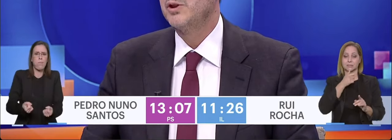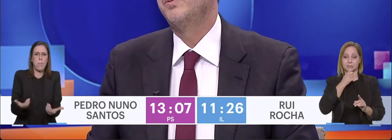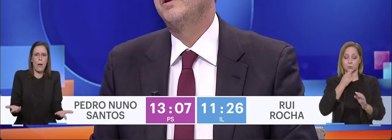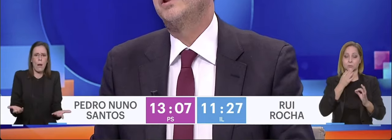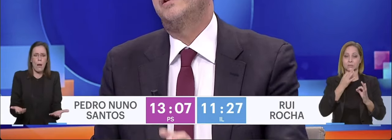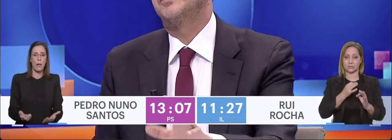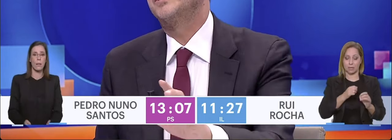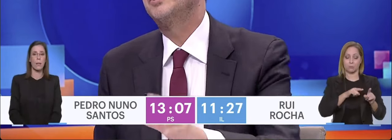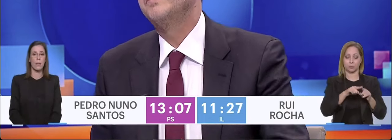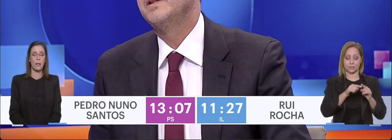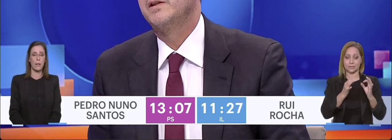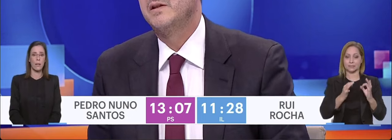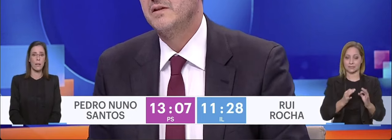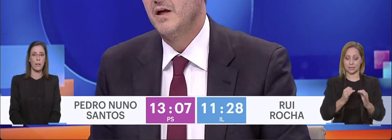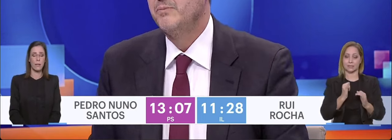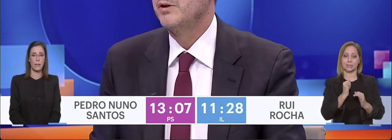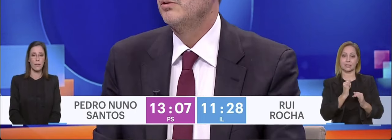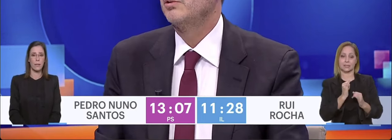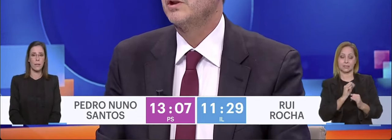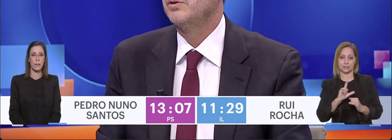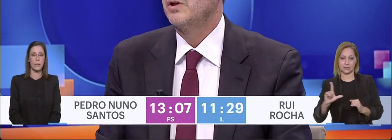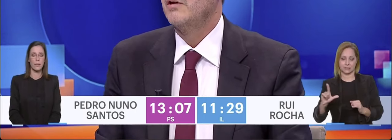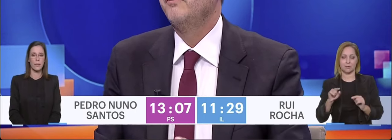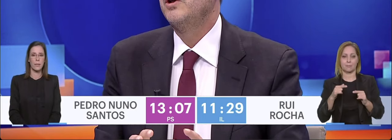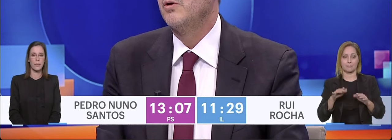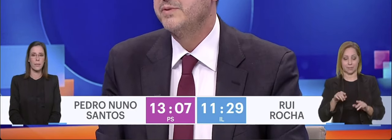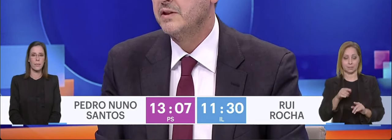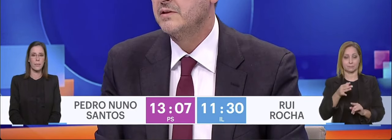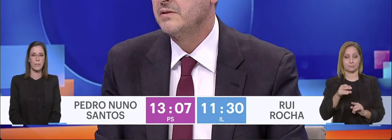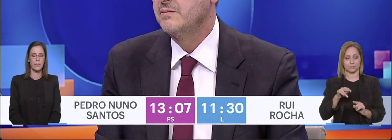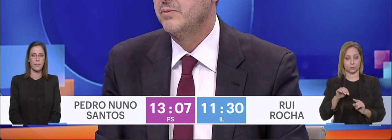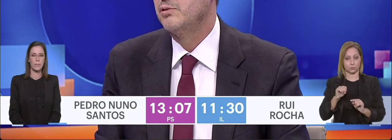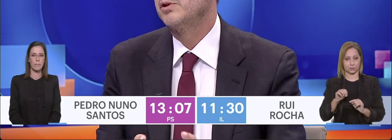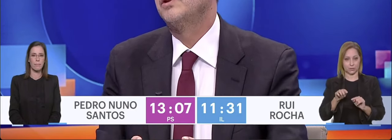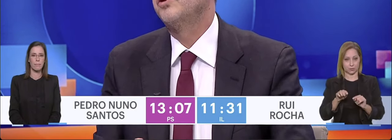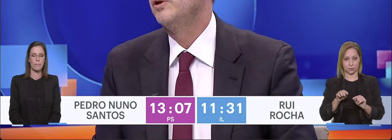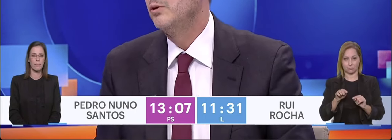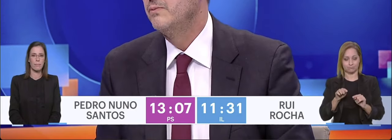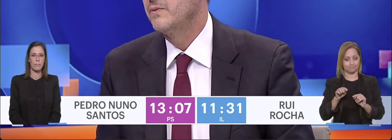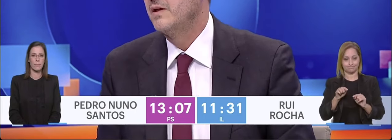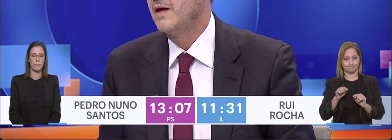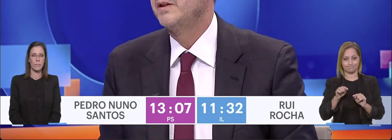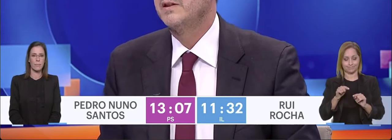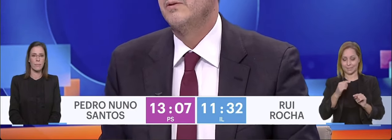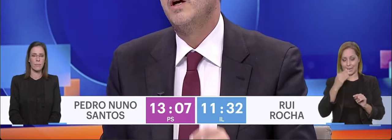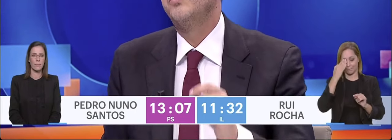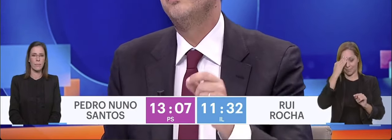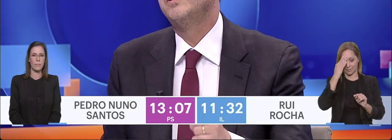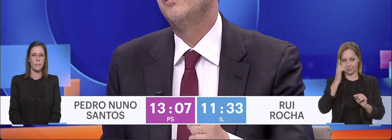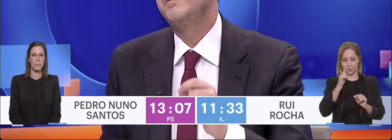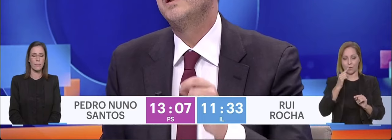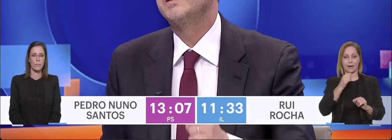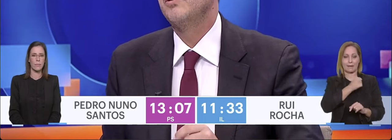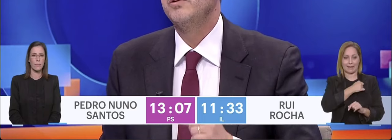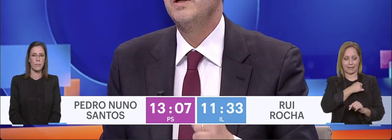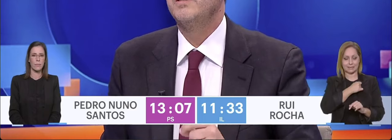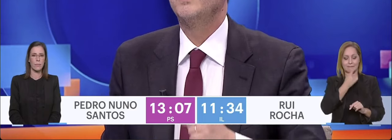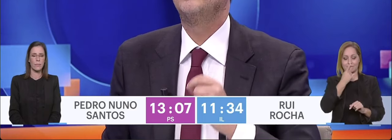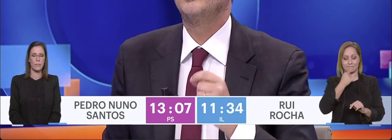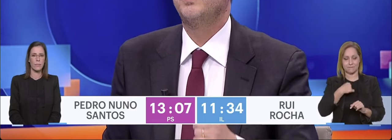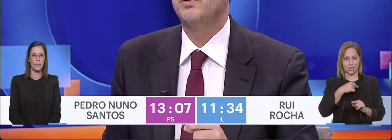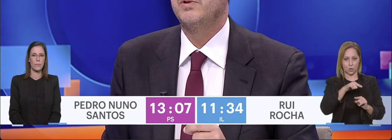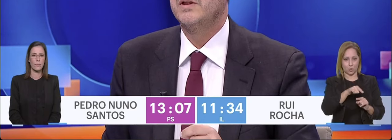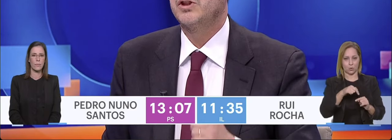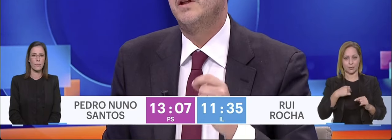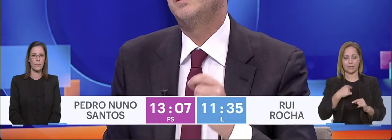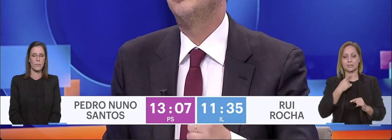Liberal nós temos as políticas certas mas deixa-me dizer que Pedro Nuno Santos foi incompetente Pedro Nuno Santos falhou na habitação prometeu a habitação condigna